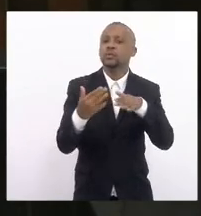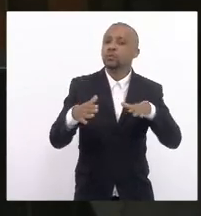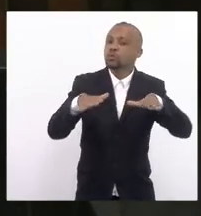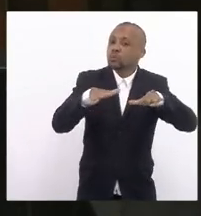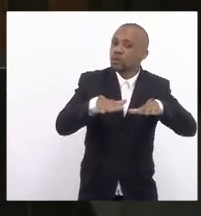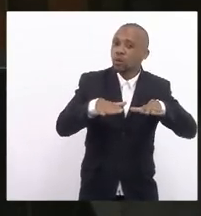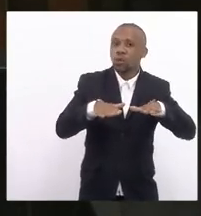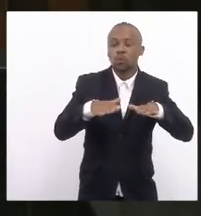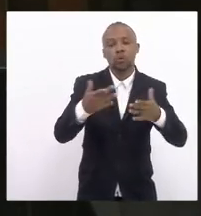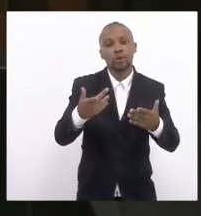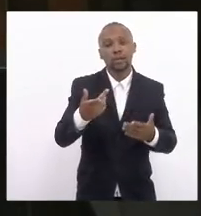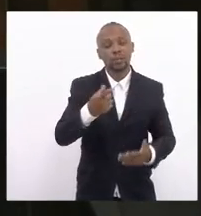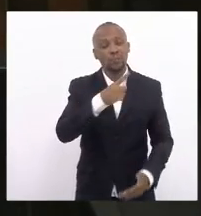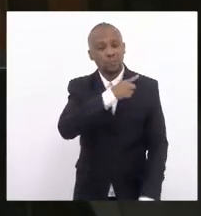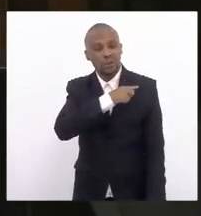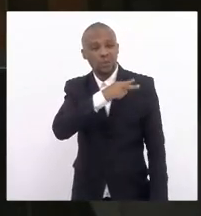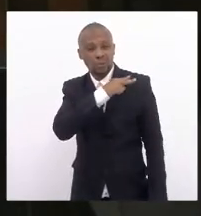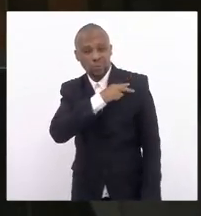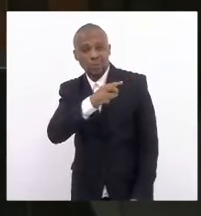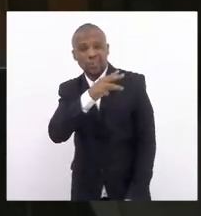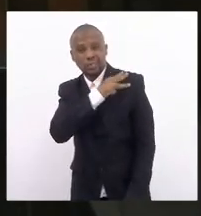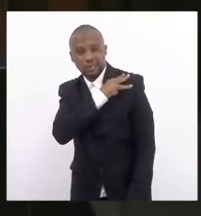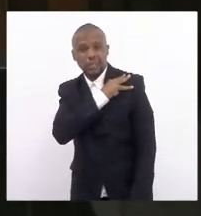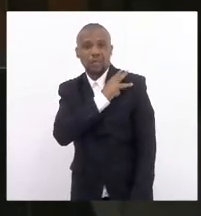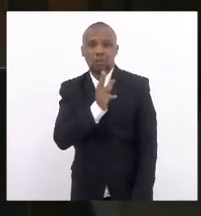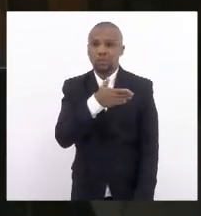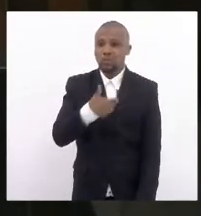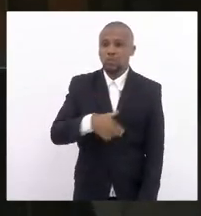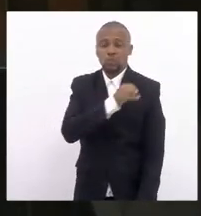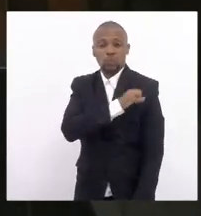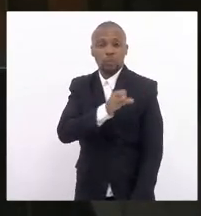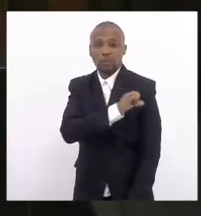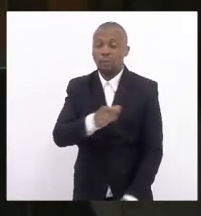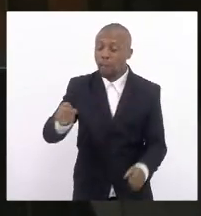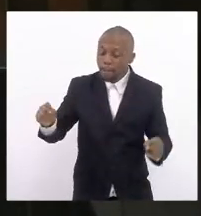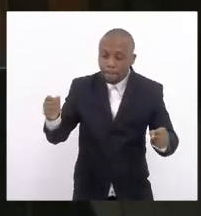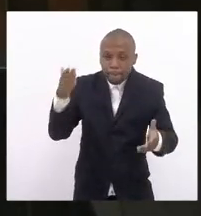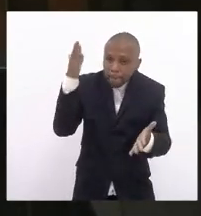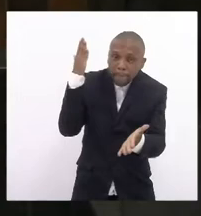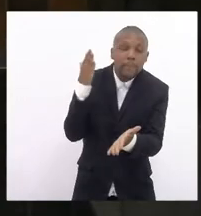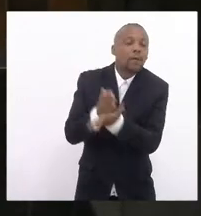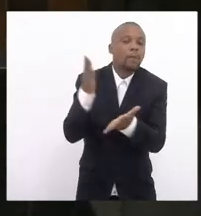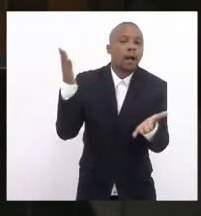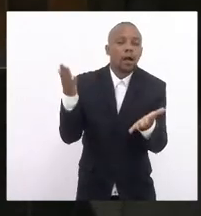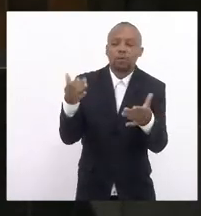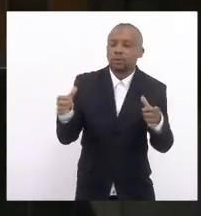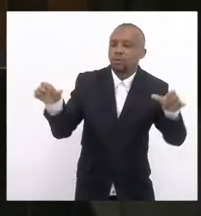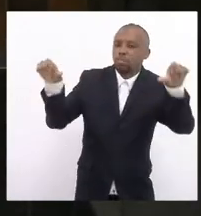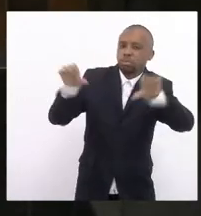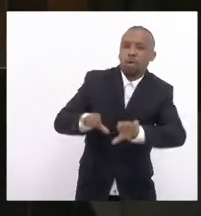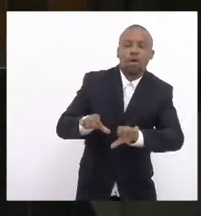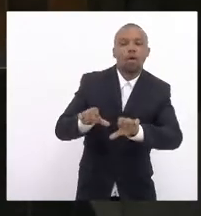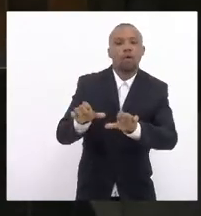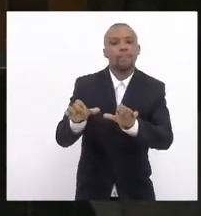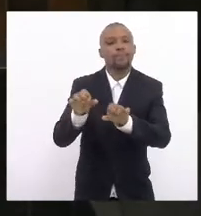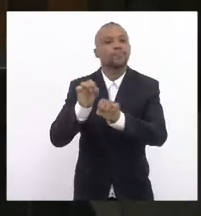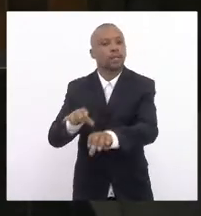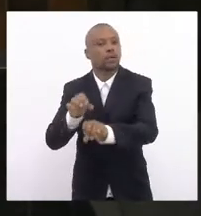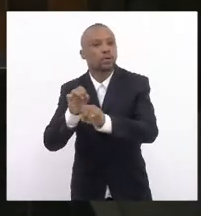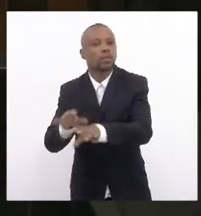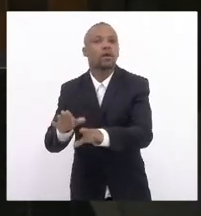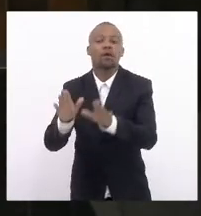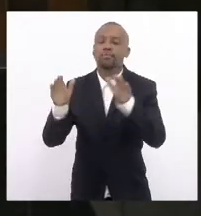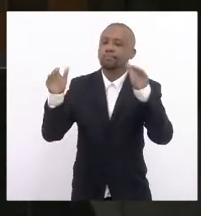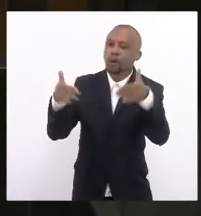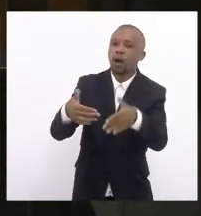Vamos romper com o abismo que hoje marca a educação para as pessoas com deficiência, para as pessoas com necessidades especiais de